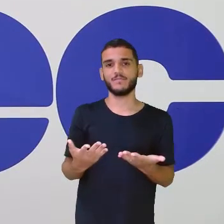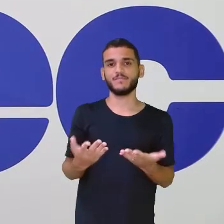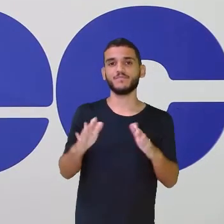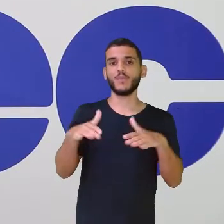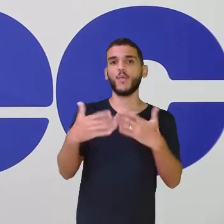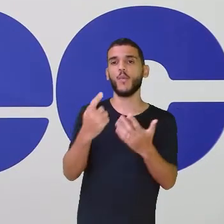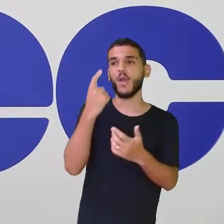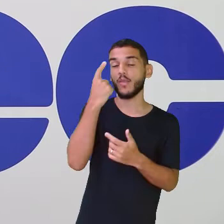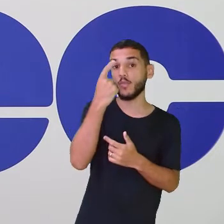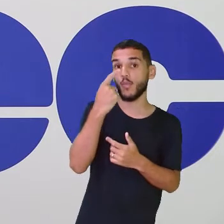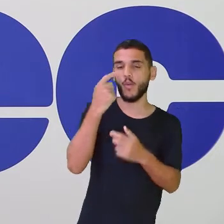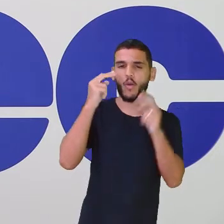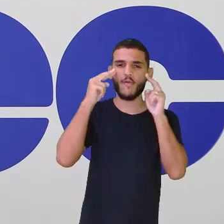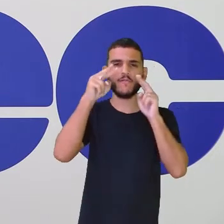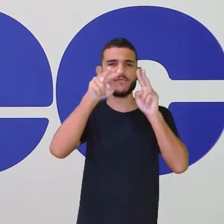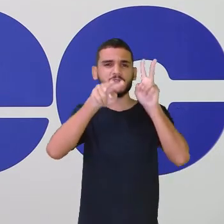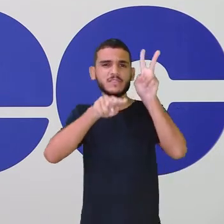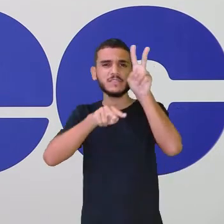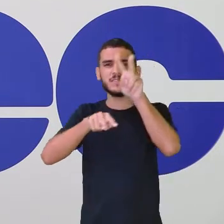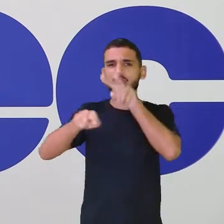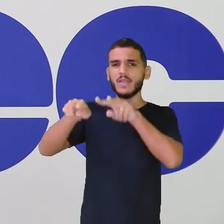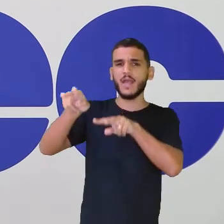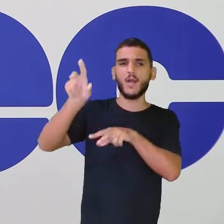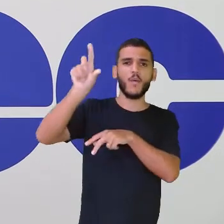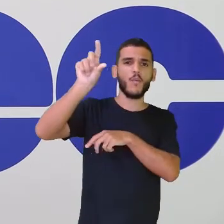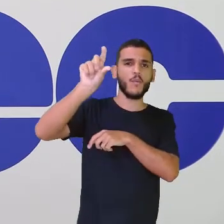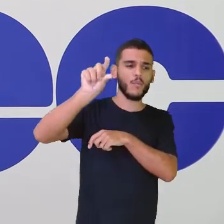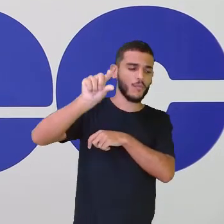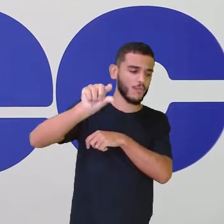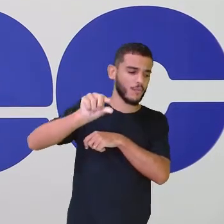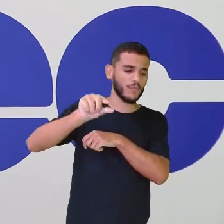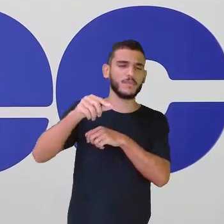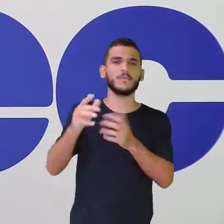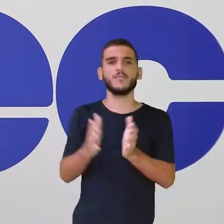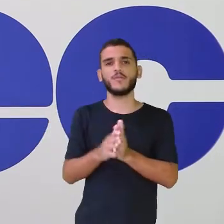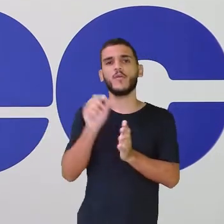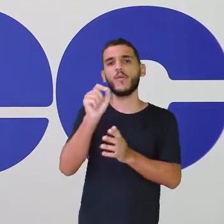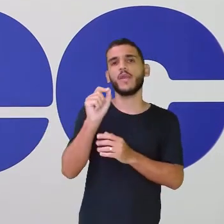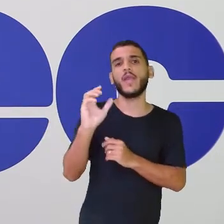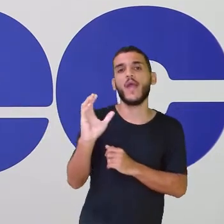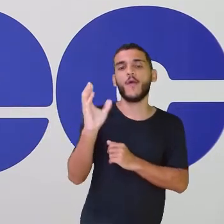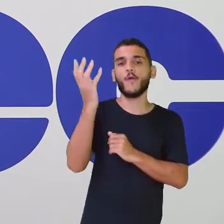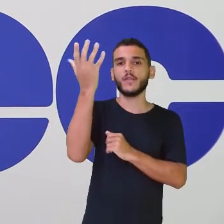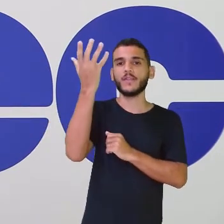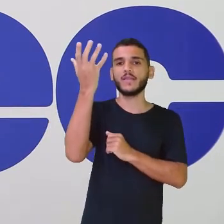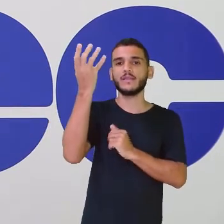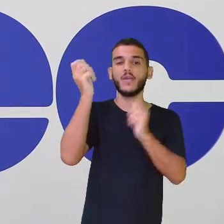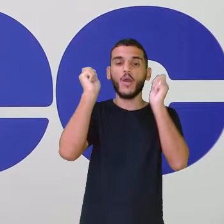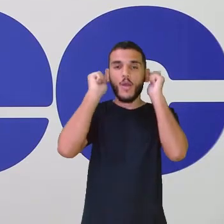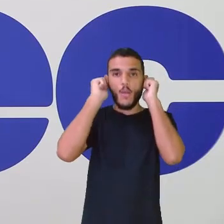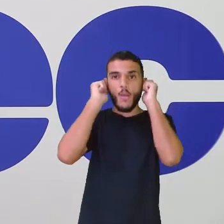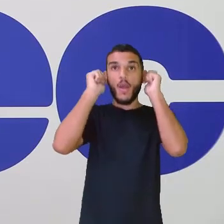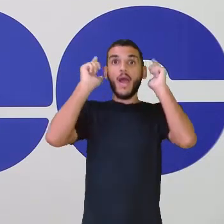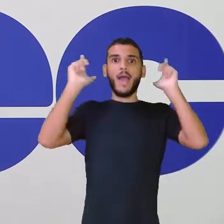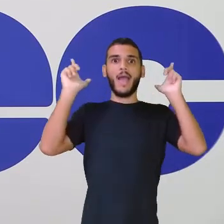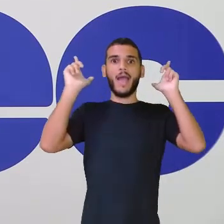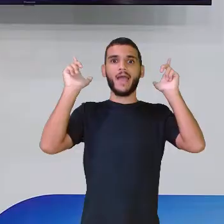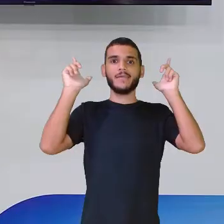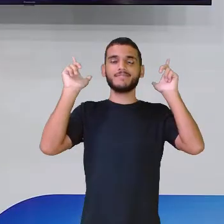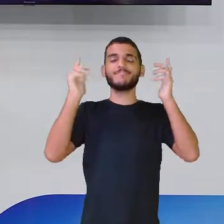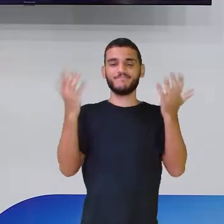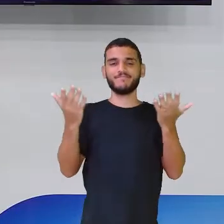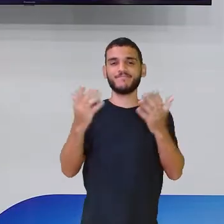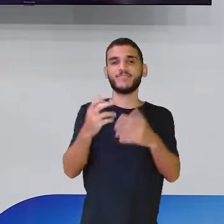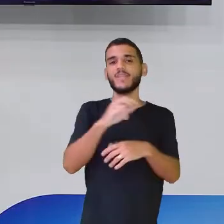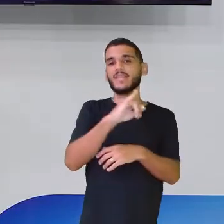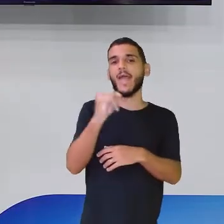ela diminui, a audição amplia-se mais. Além disso, porque